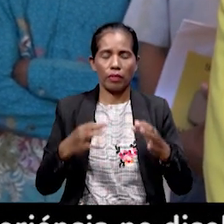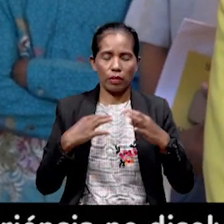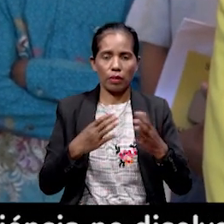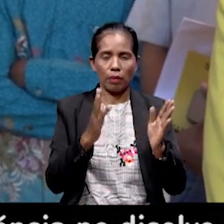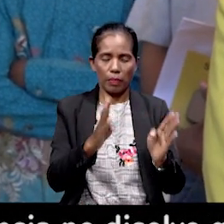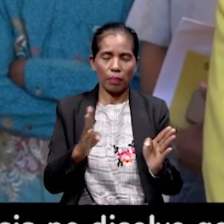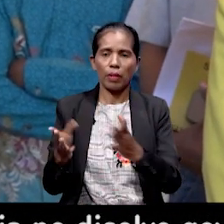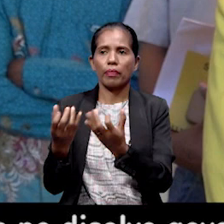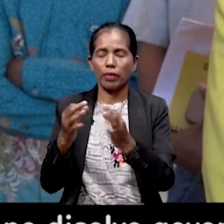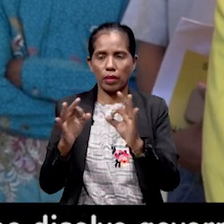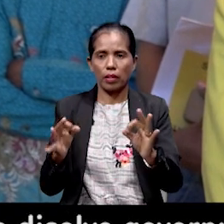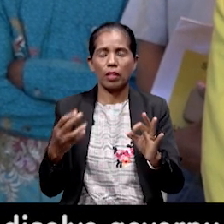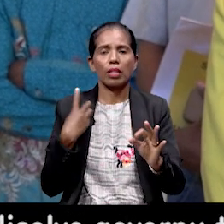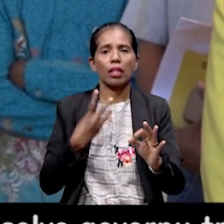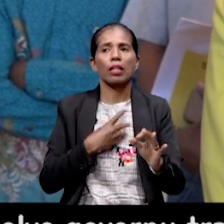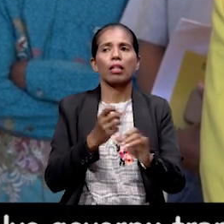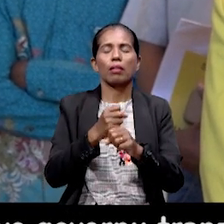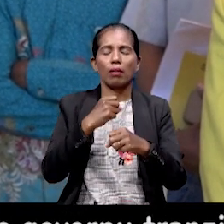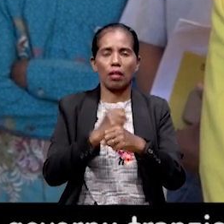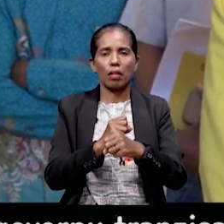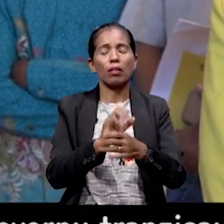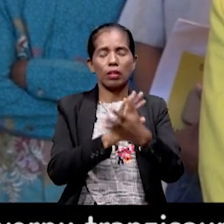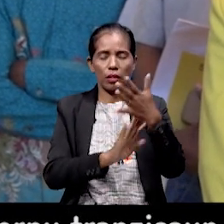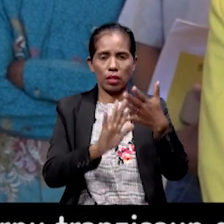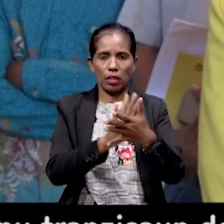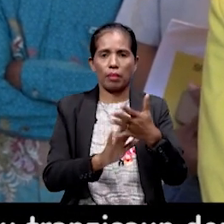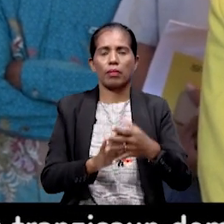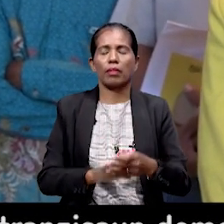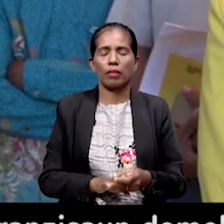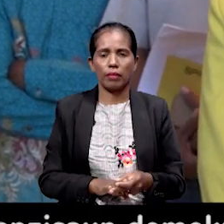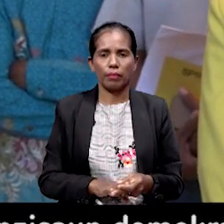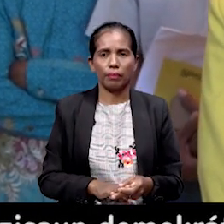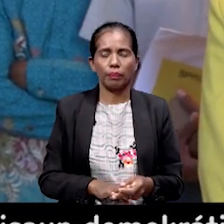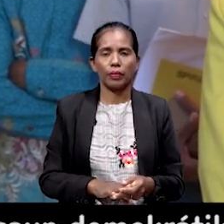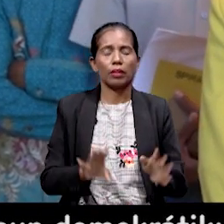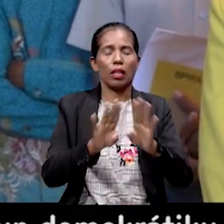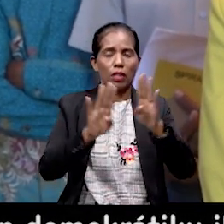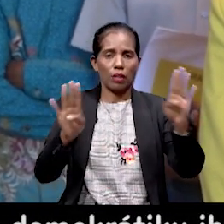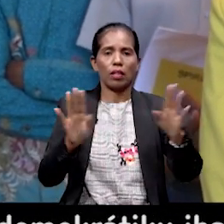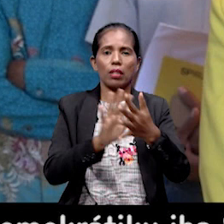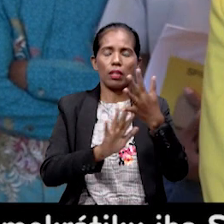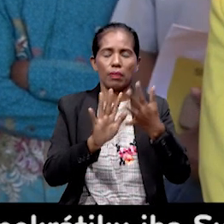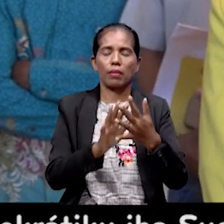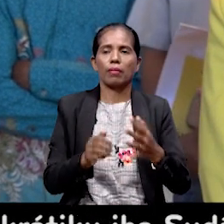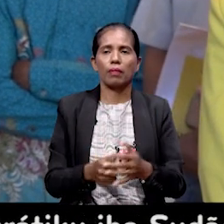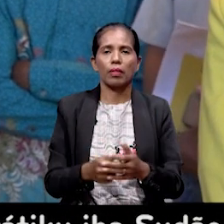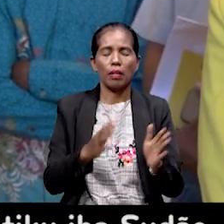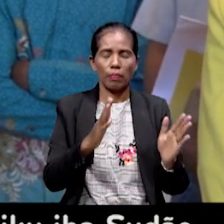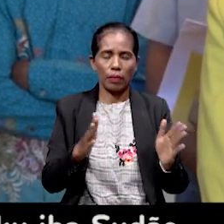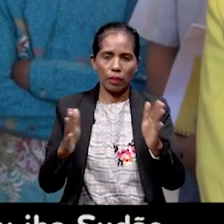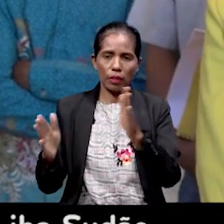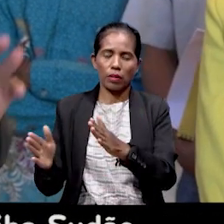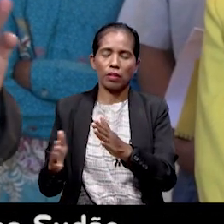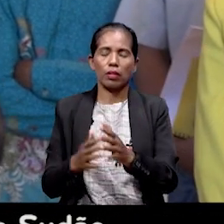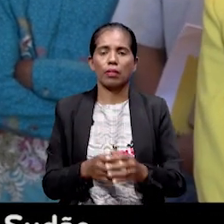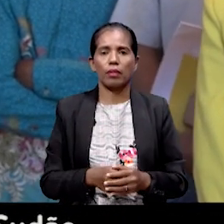preparado no para tahalo lançamento tahalo abertura quer dizer que ne preparação va feira ne